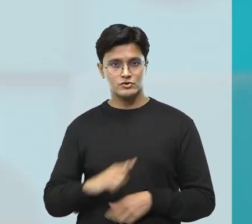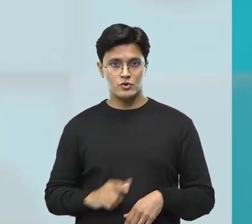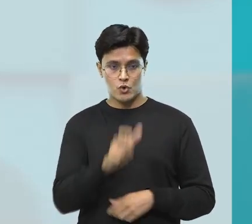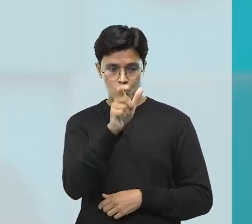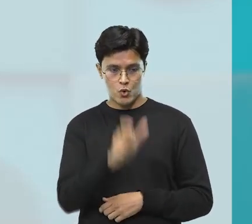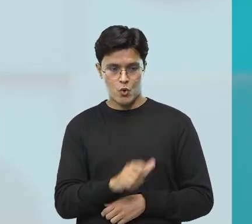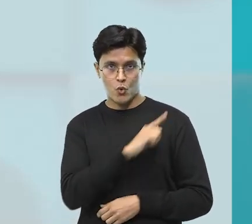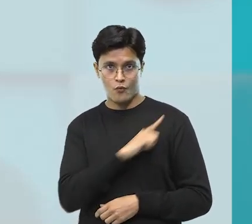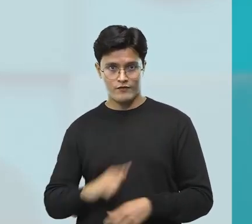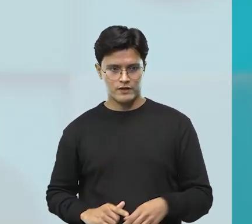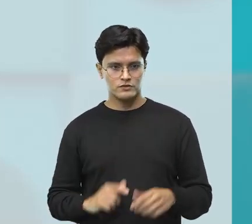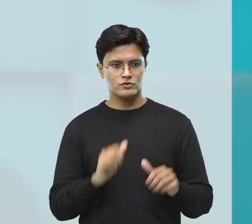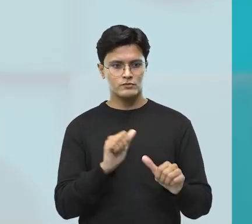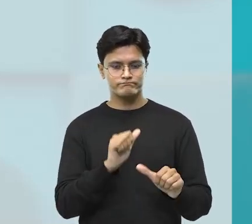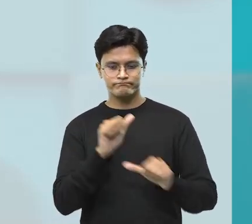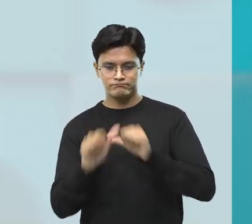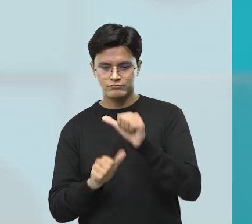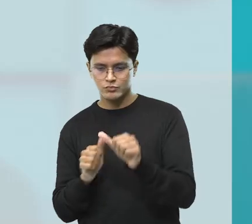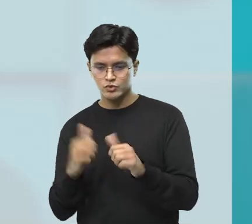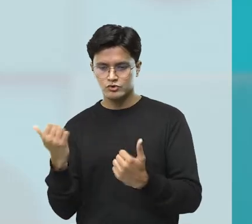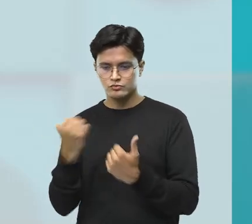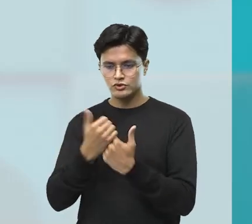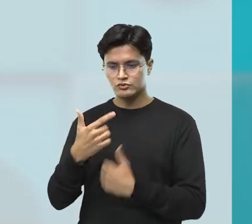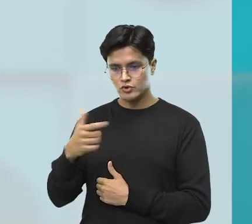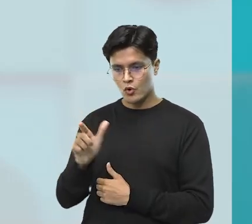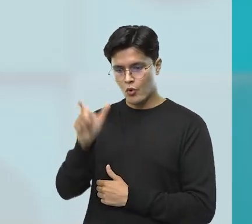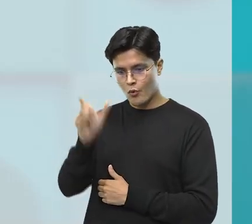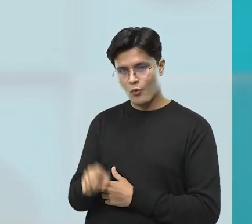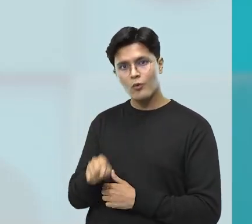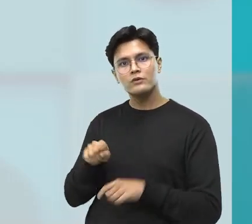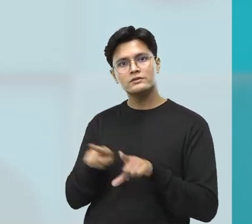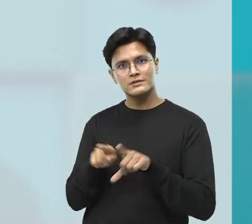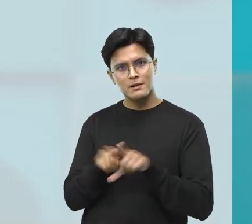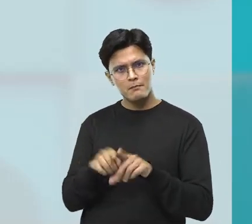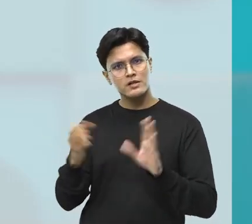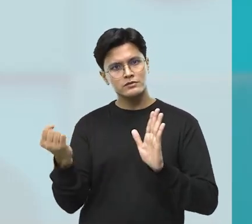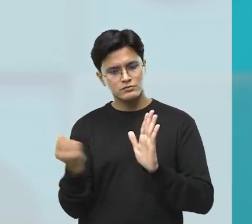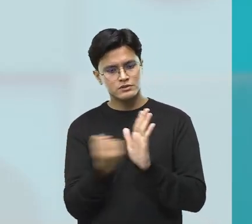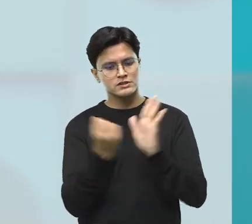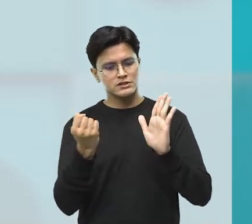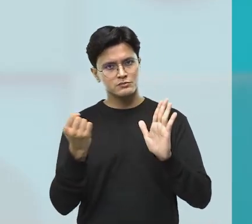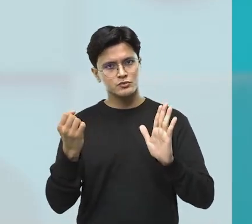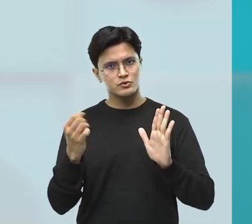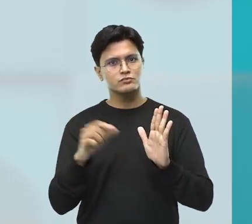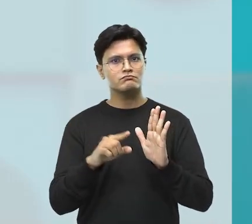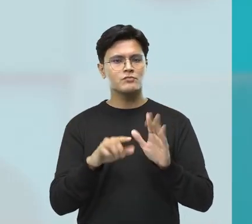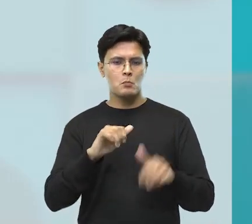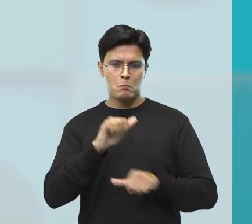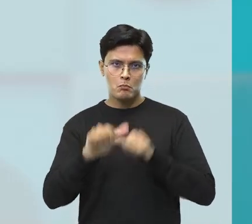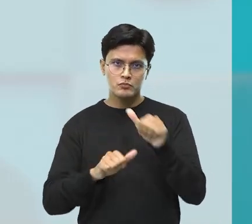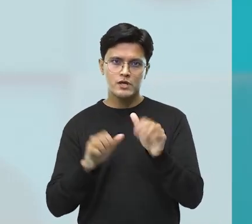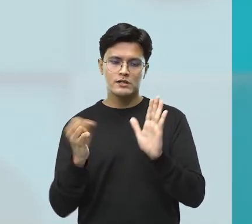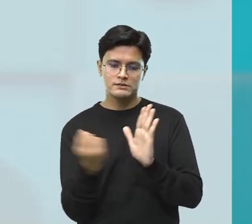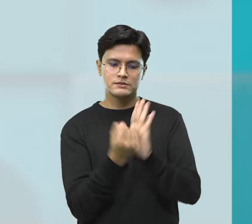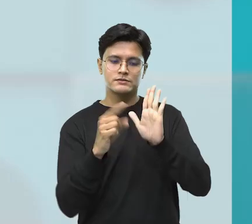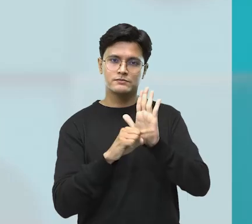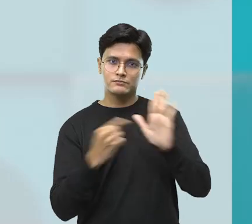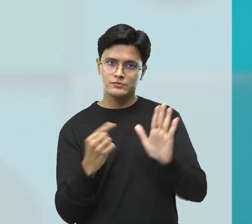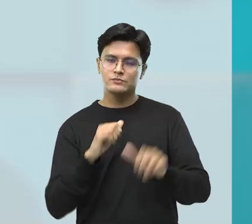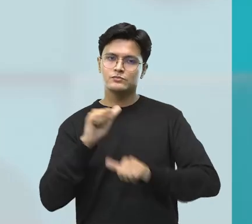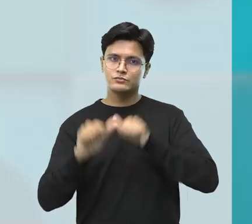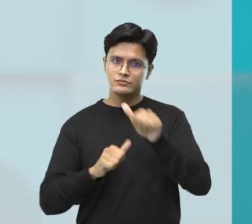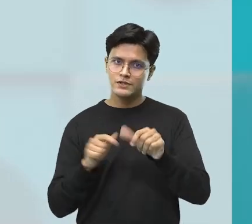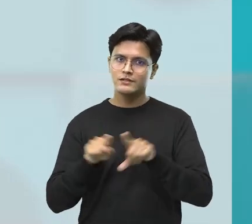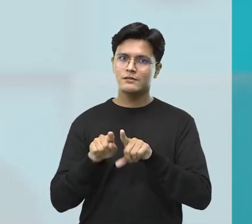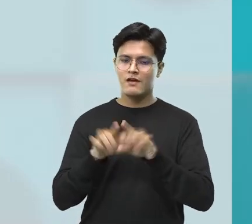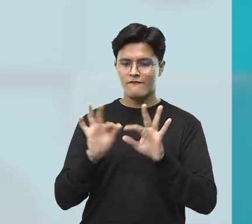governante, de prefeito, enfim, troca-se tudo, troca-se o símbolo, troca-se, né, o